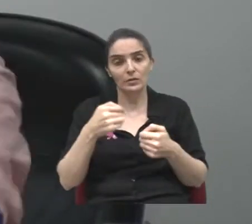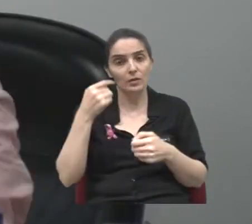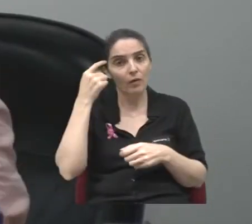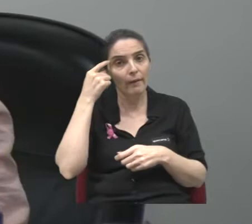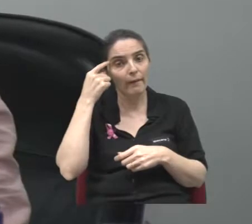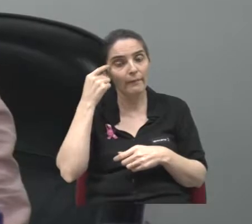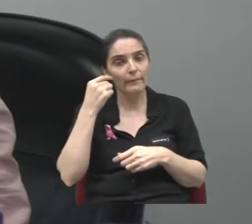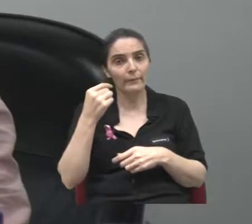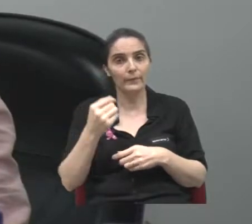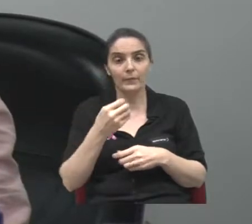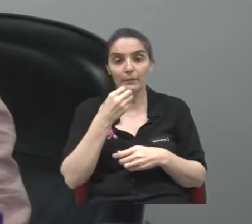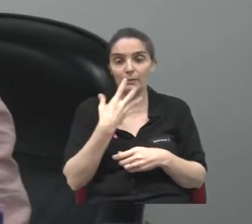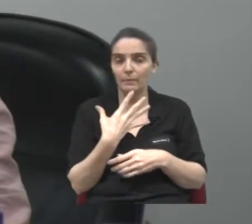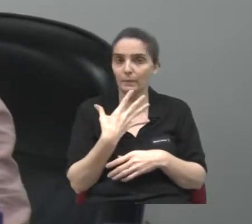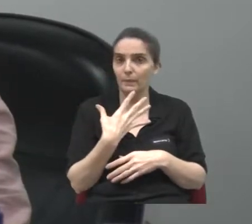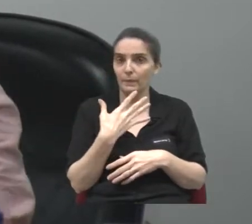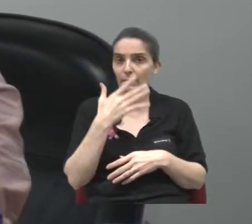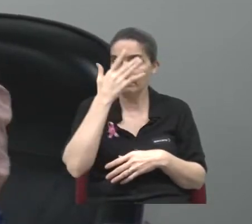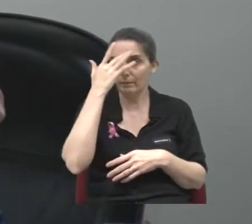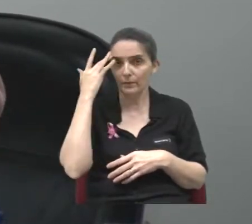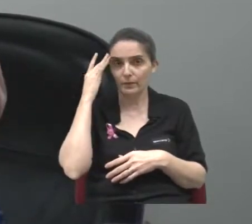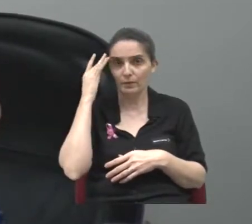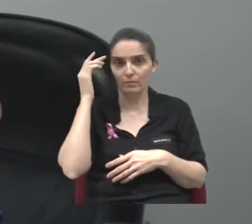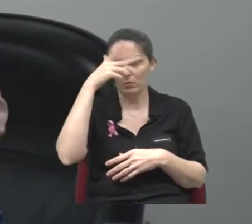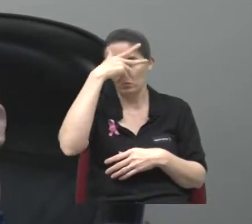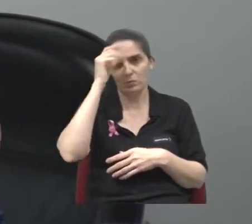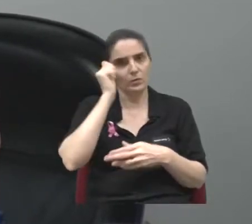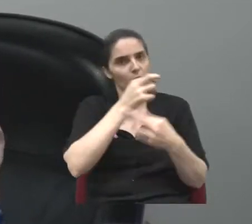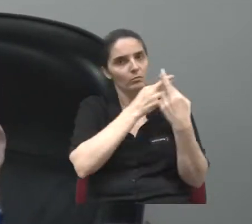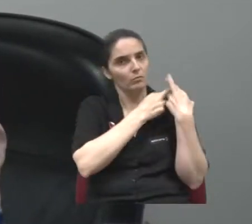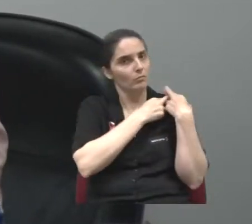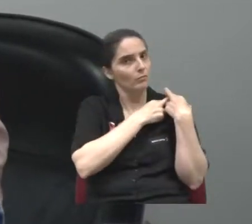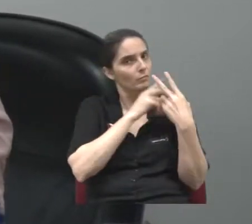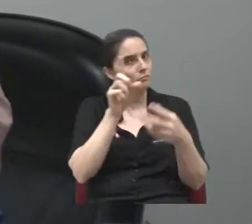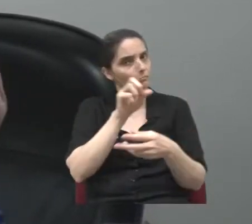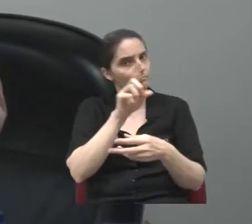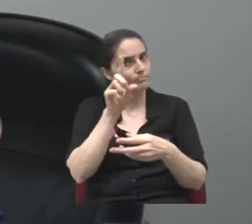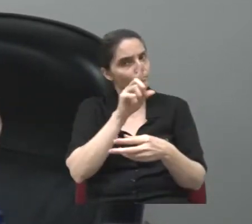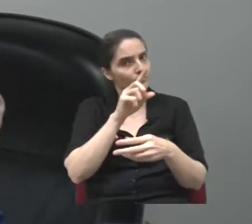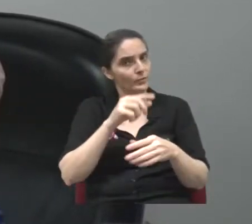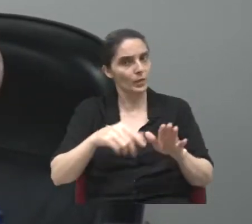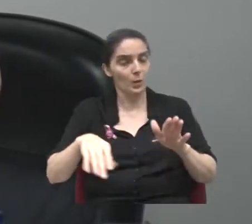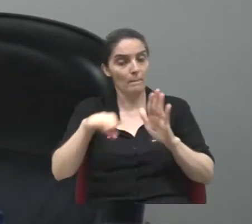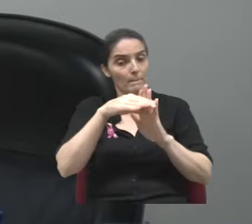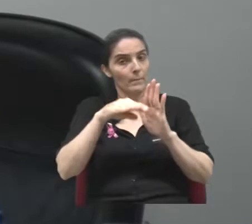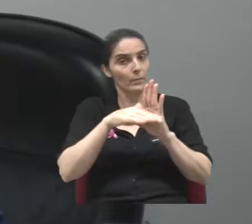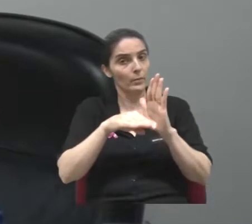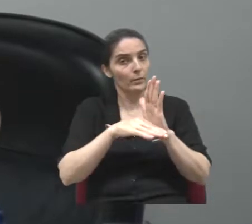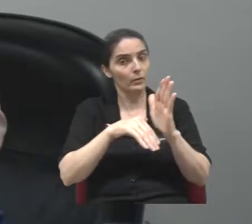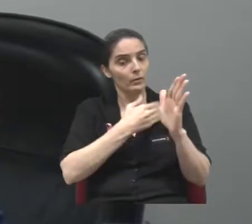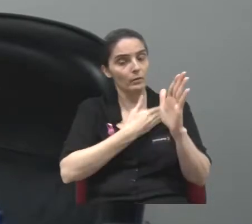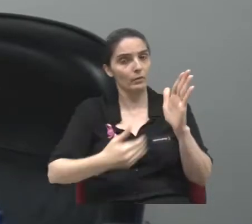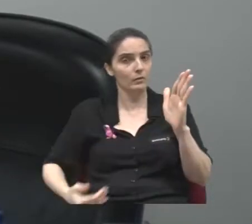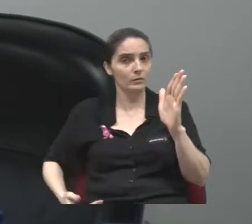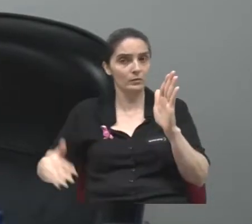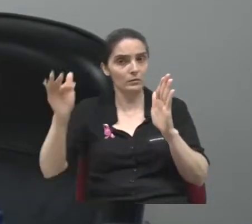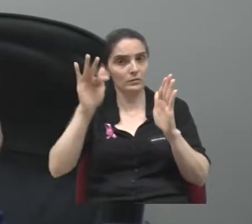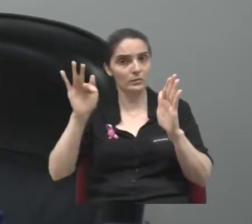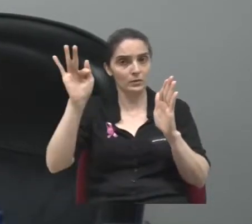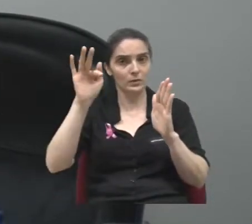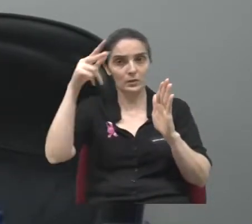essa responsabilidade para o município. É um programa do governo federal. O município já está recarretado com